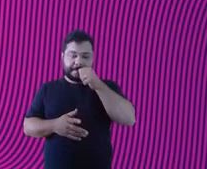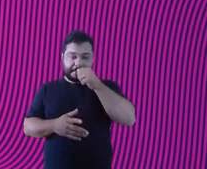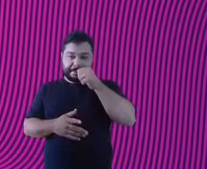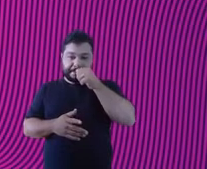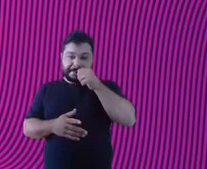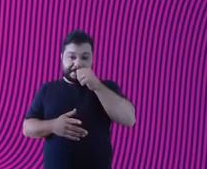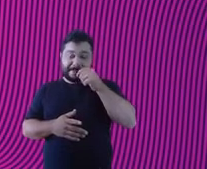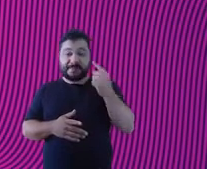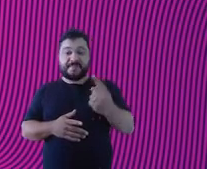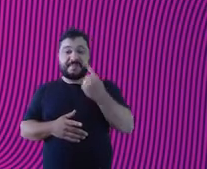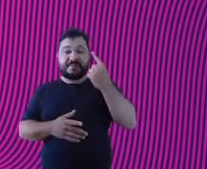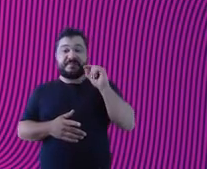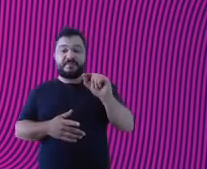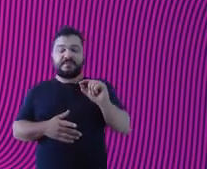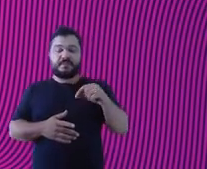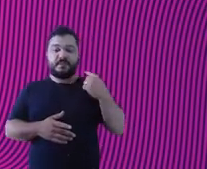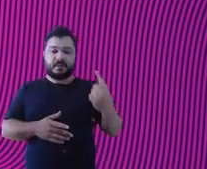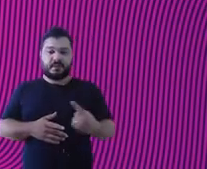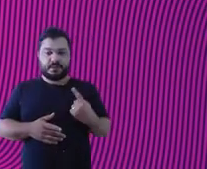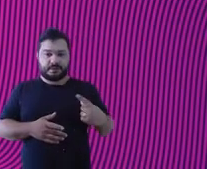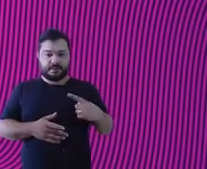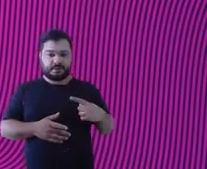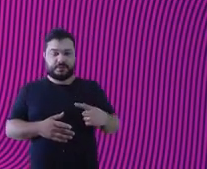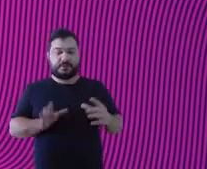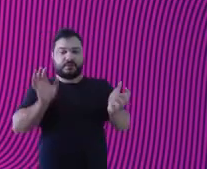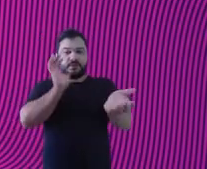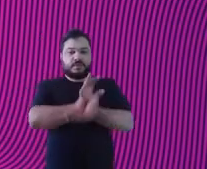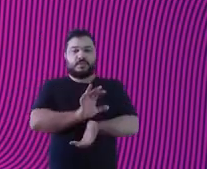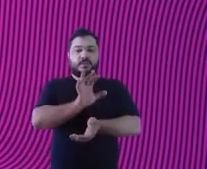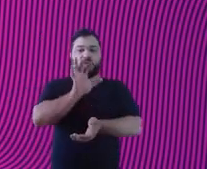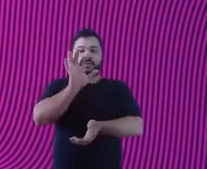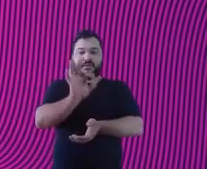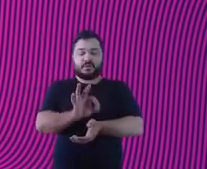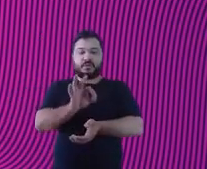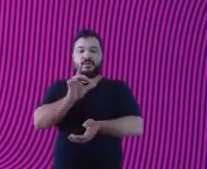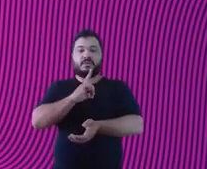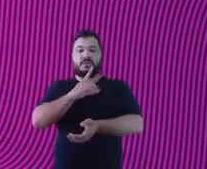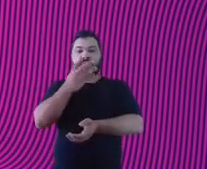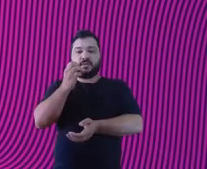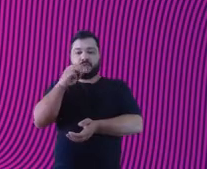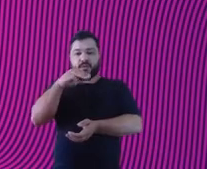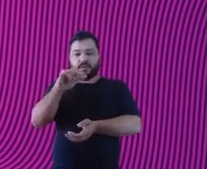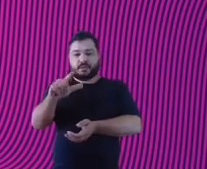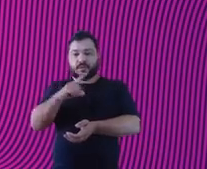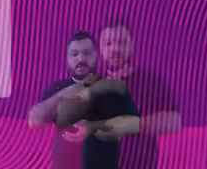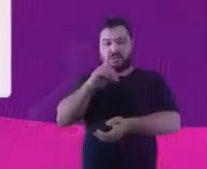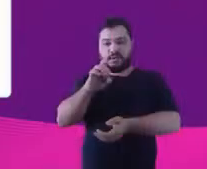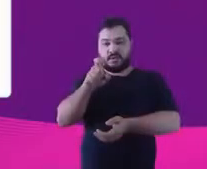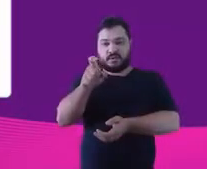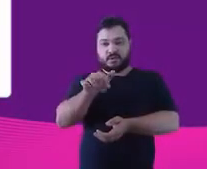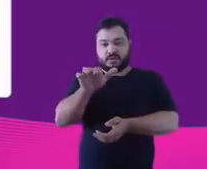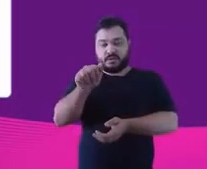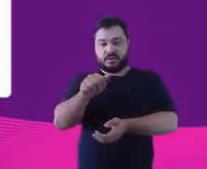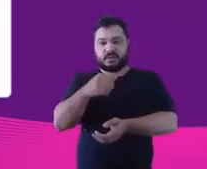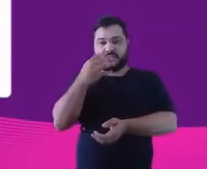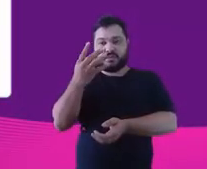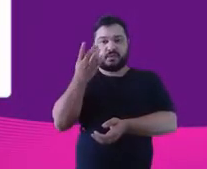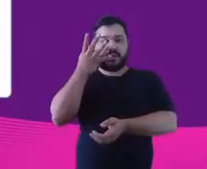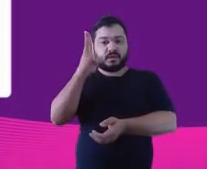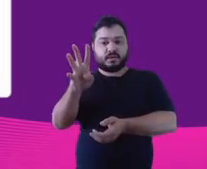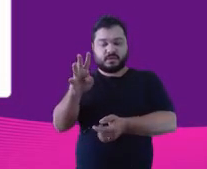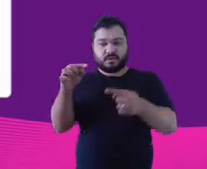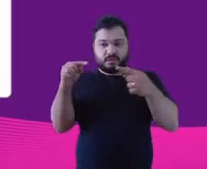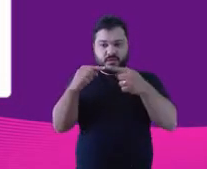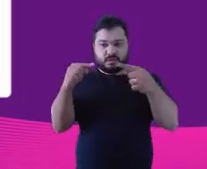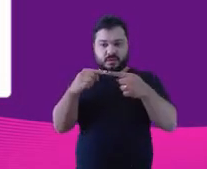Inicialmente, a gente fez um bloco de Dexa, então ele fez 40 mg de dexametasona por 4 dias,